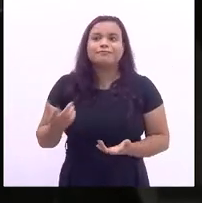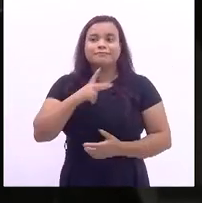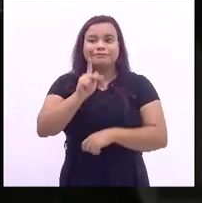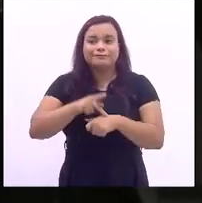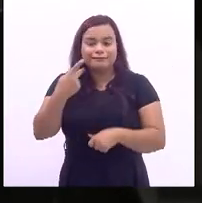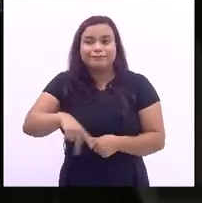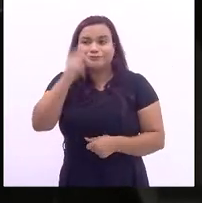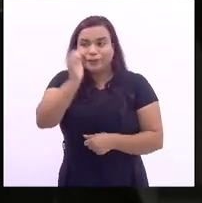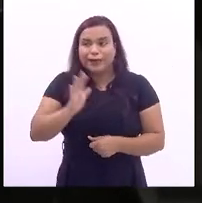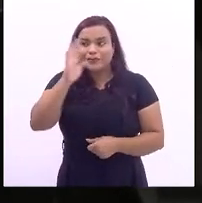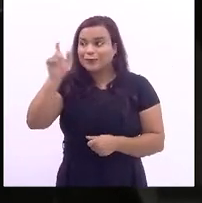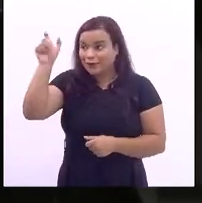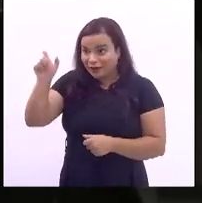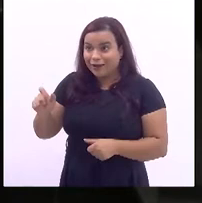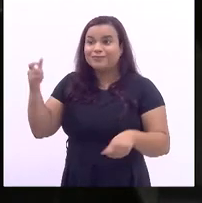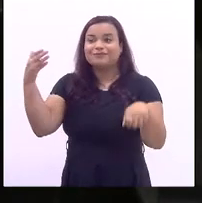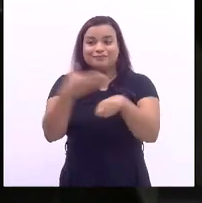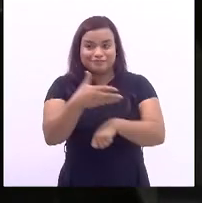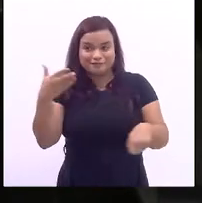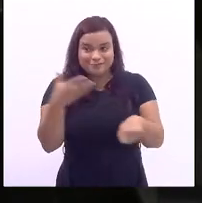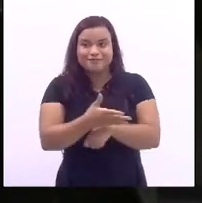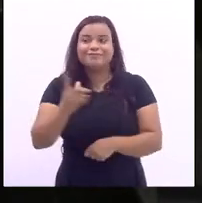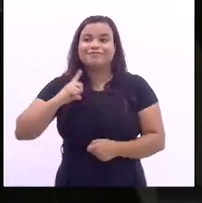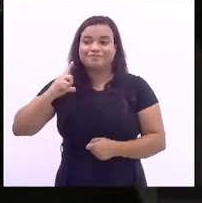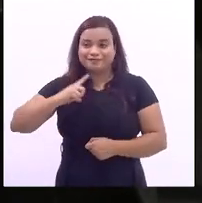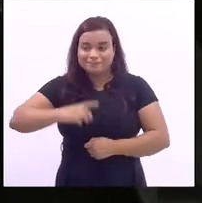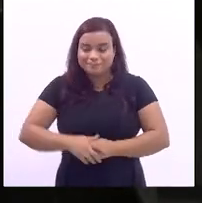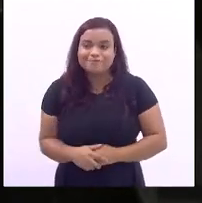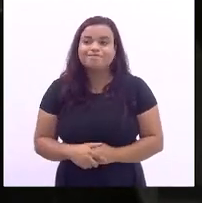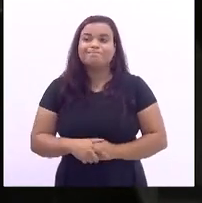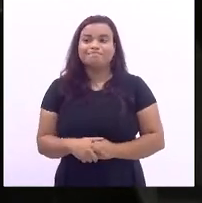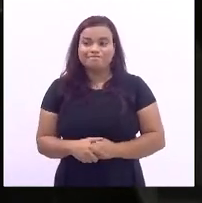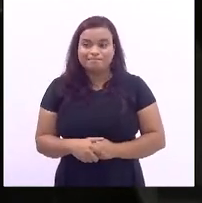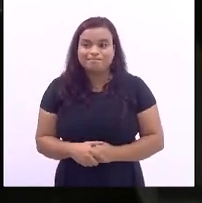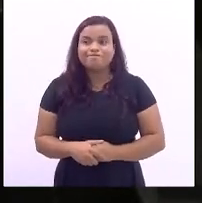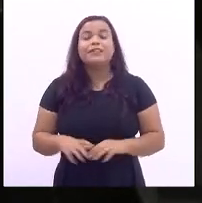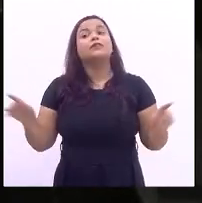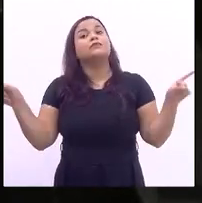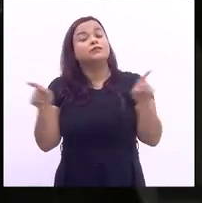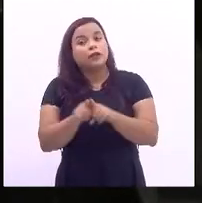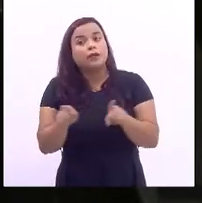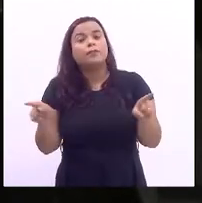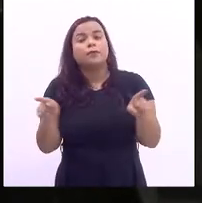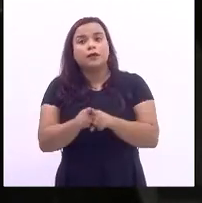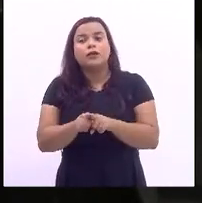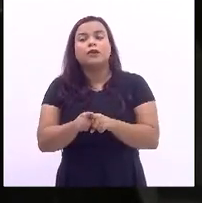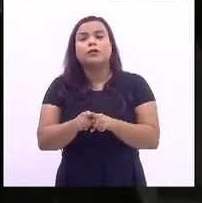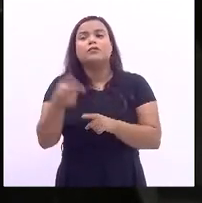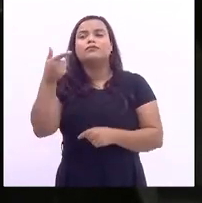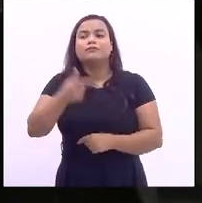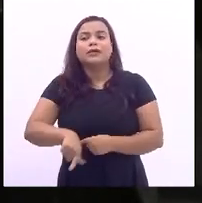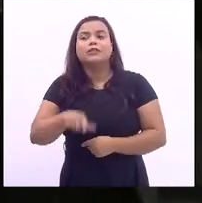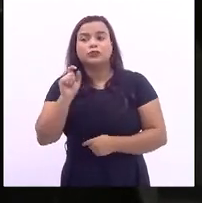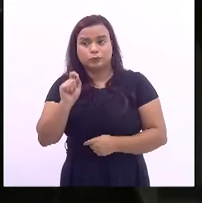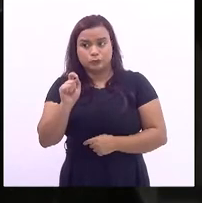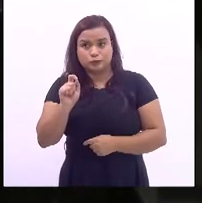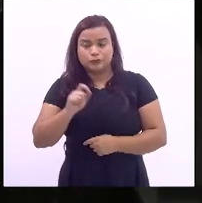esse país e além do mais além do mais em